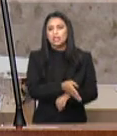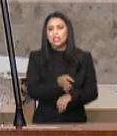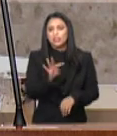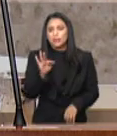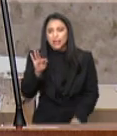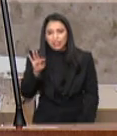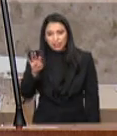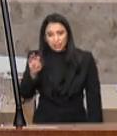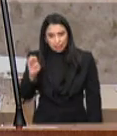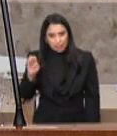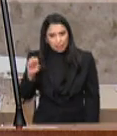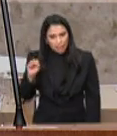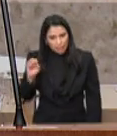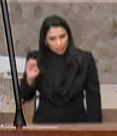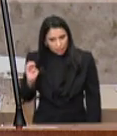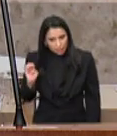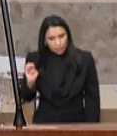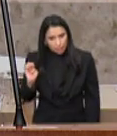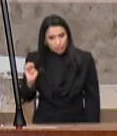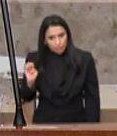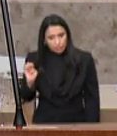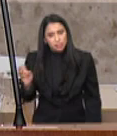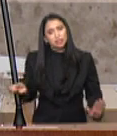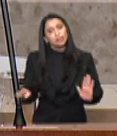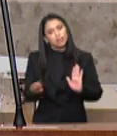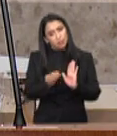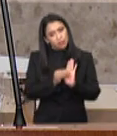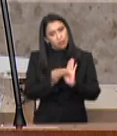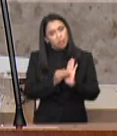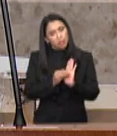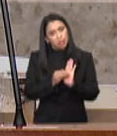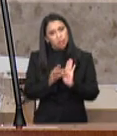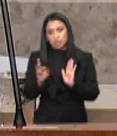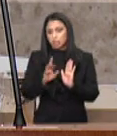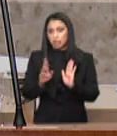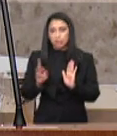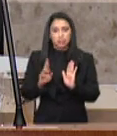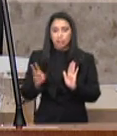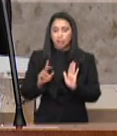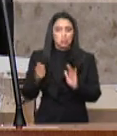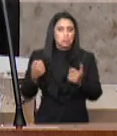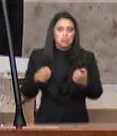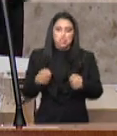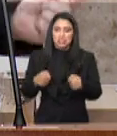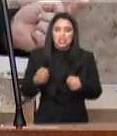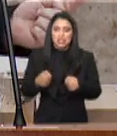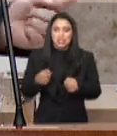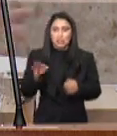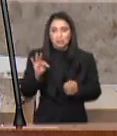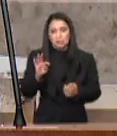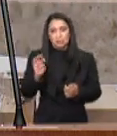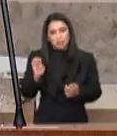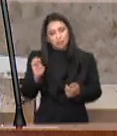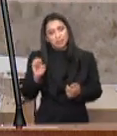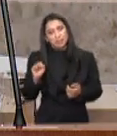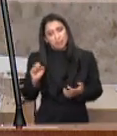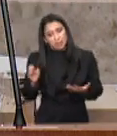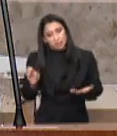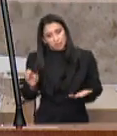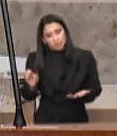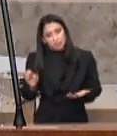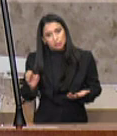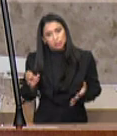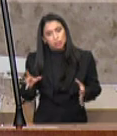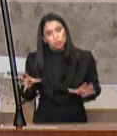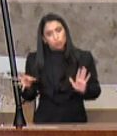tese de que fixar não, tese. De que não deveria ser fixada uma tese, mas em termos